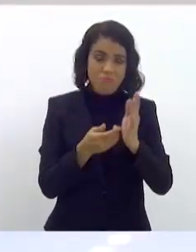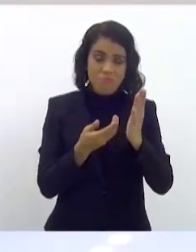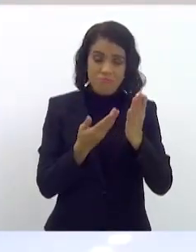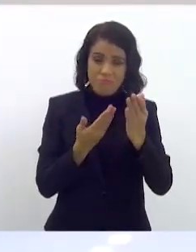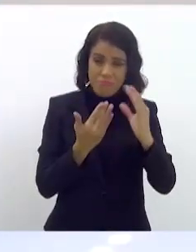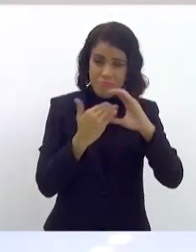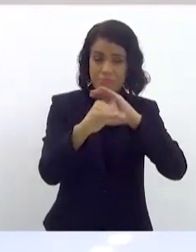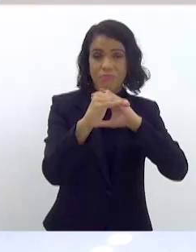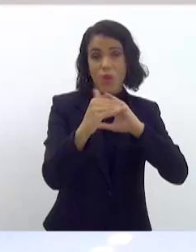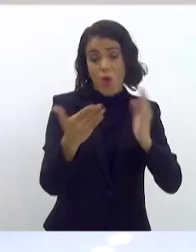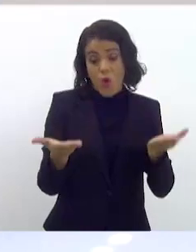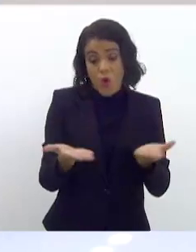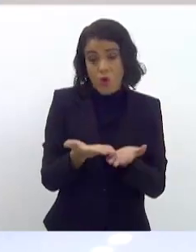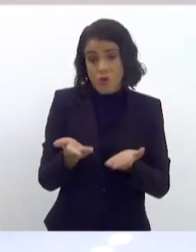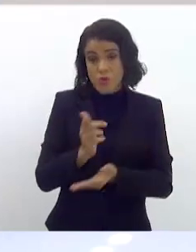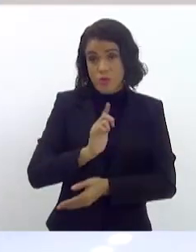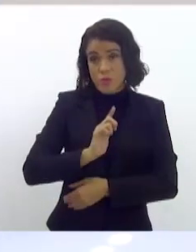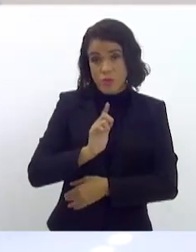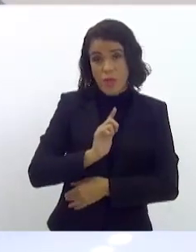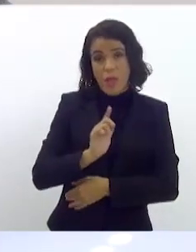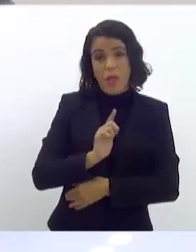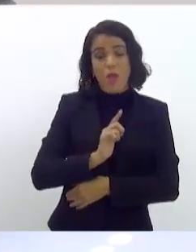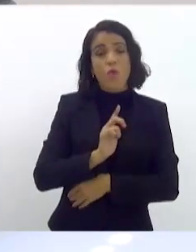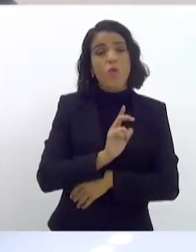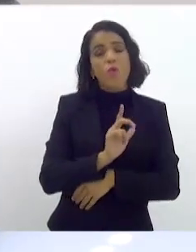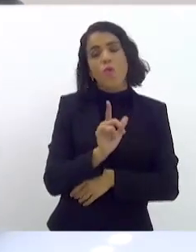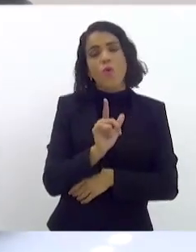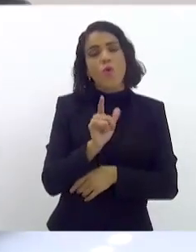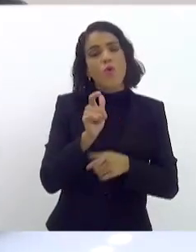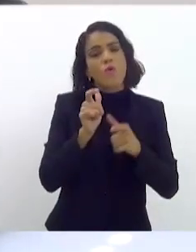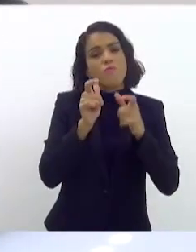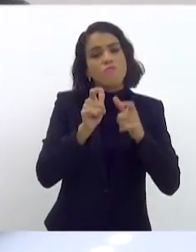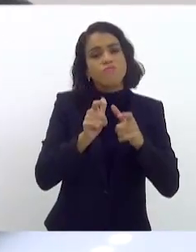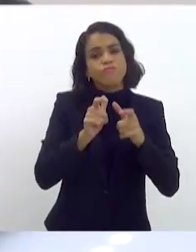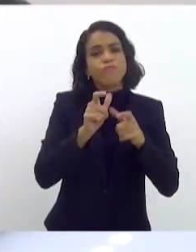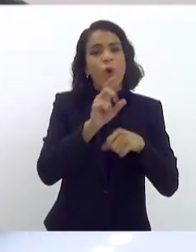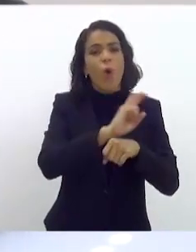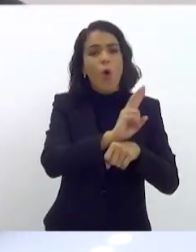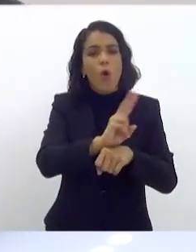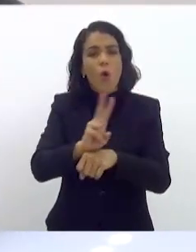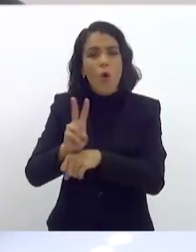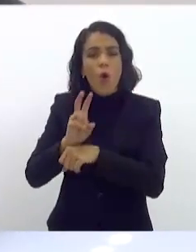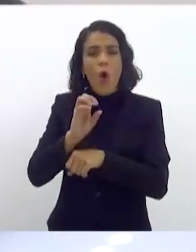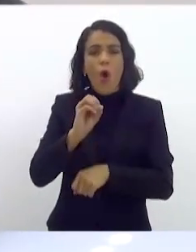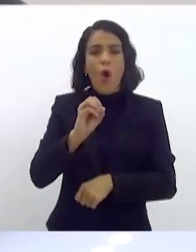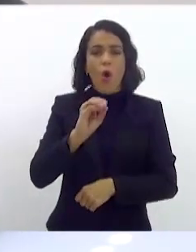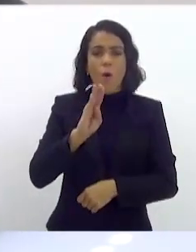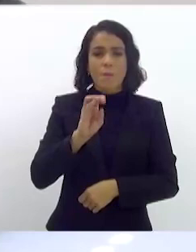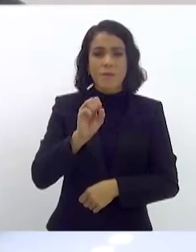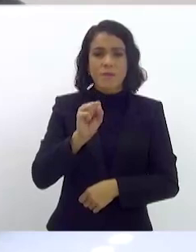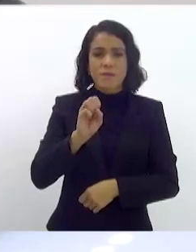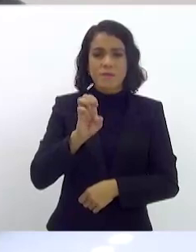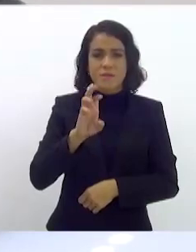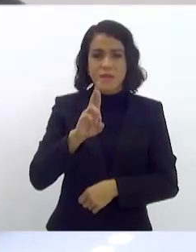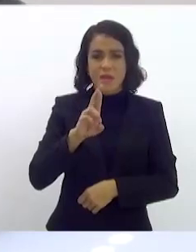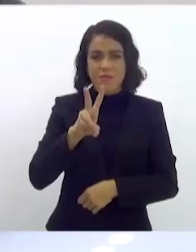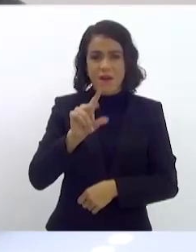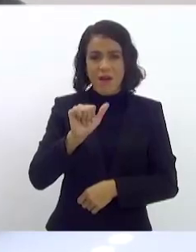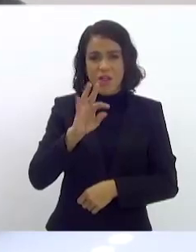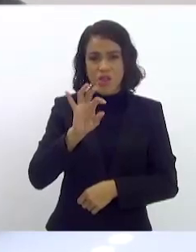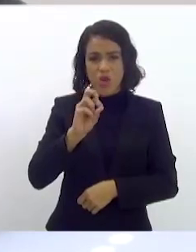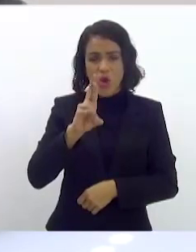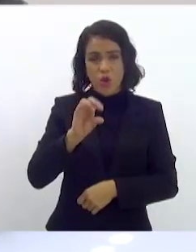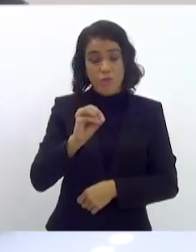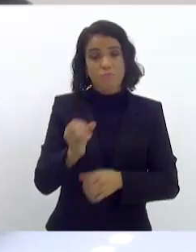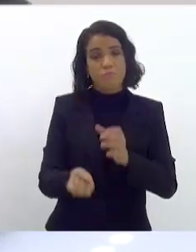nós temos hoje o Observatório da Violência Política contra a Mulher da Câmara Federal, que foi instituído